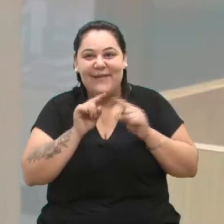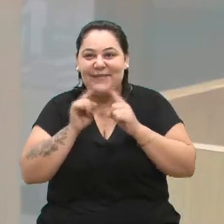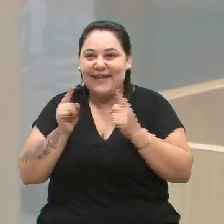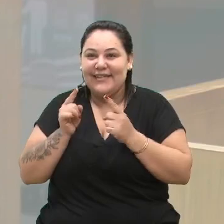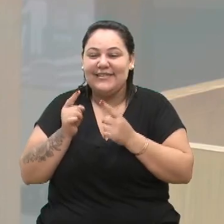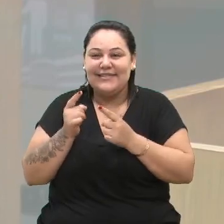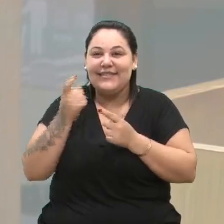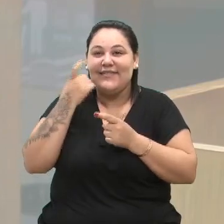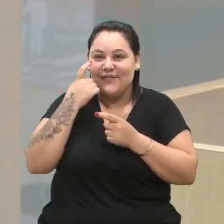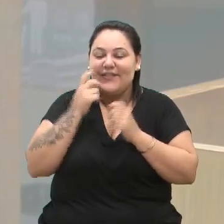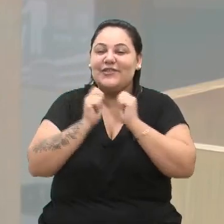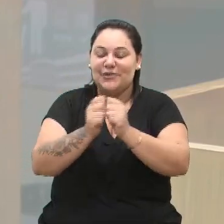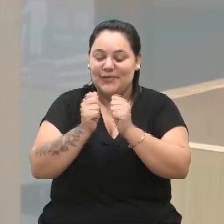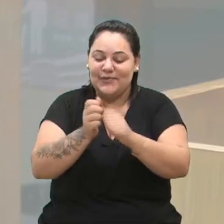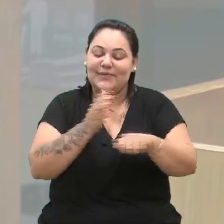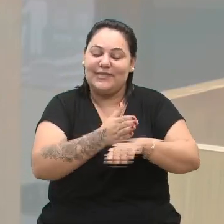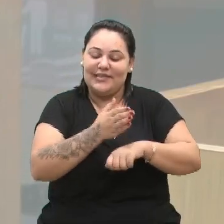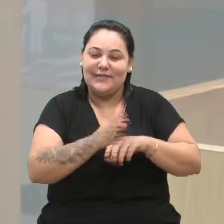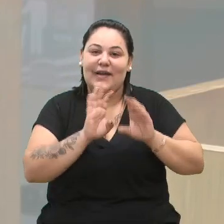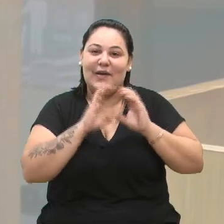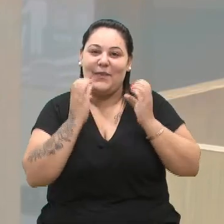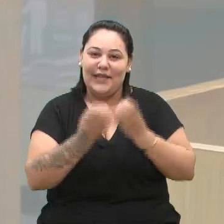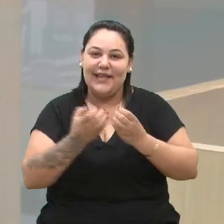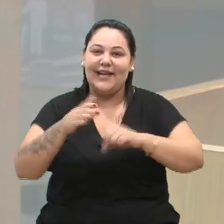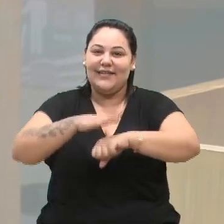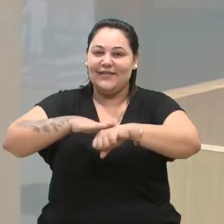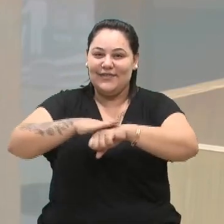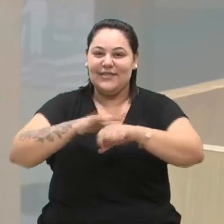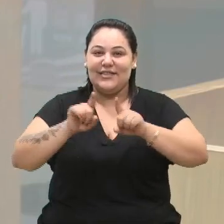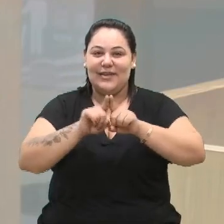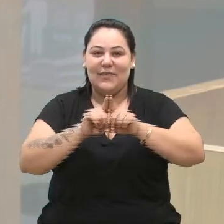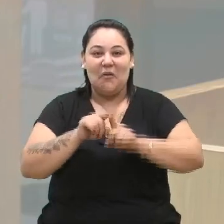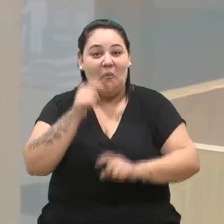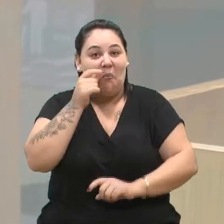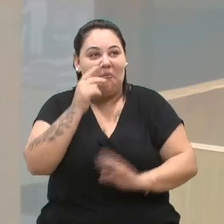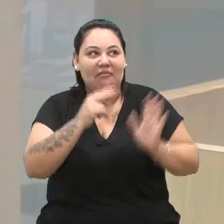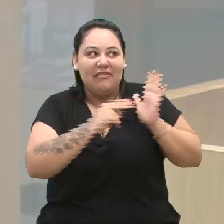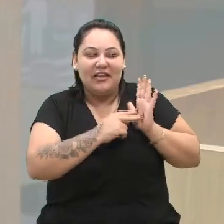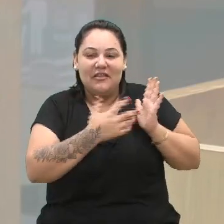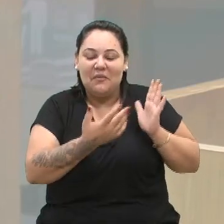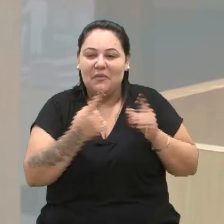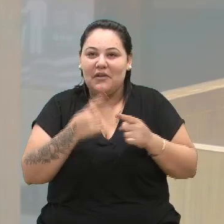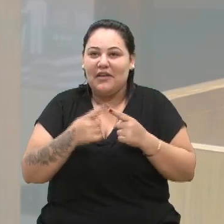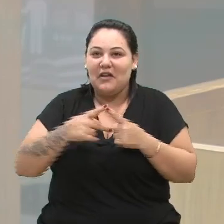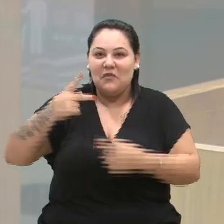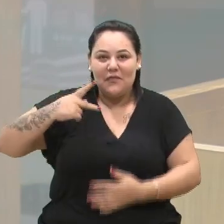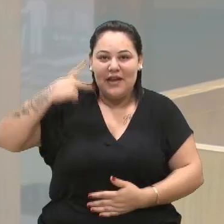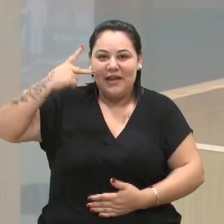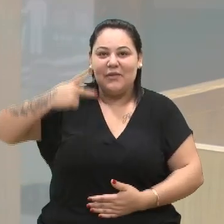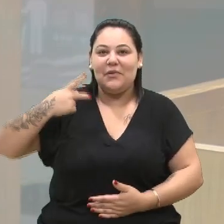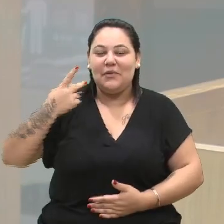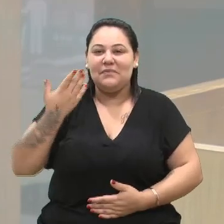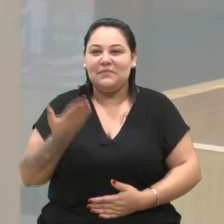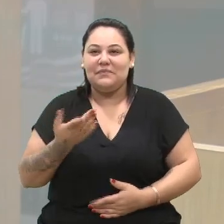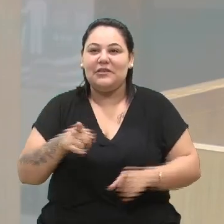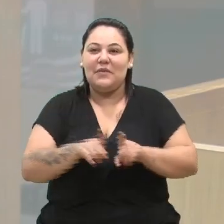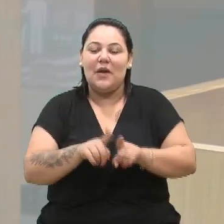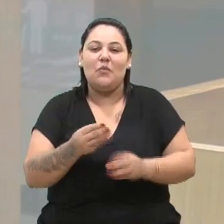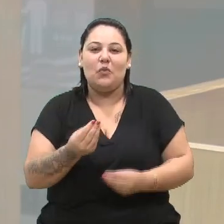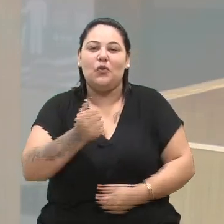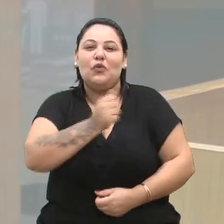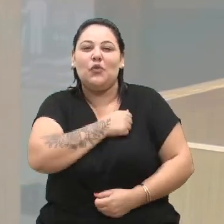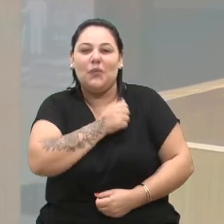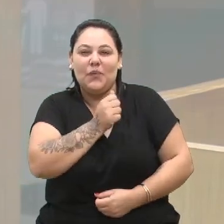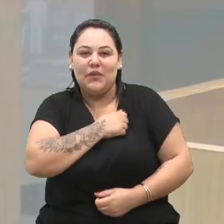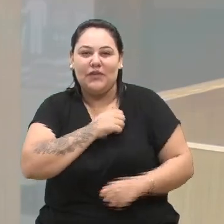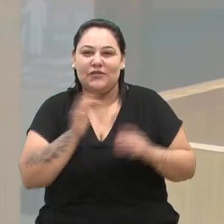junto também com a comunidade, conversando. Inclusive me chamou a atenção que o vereador é um vereador bem humilde, conversa com as